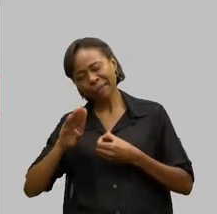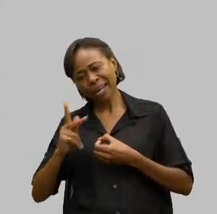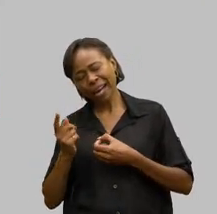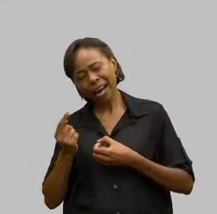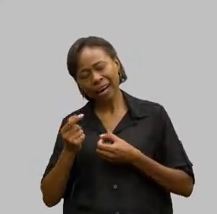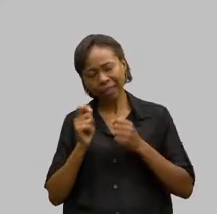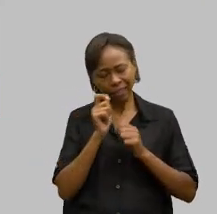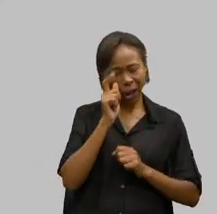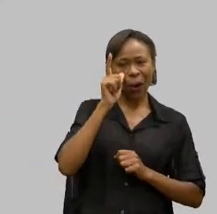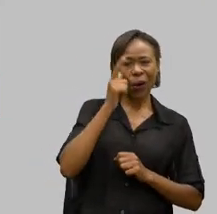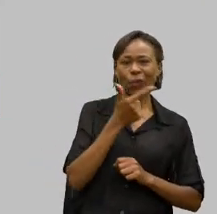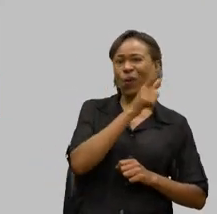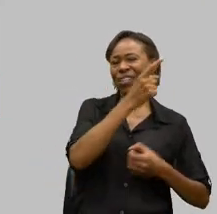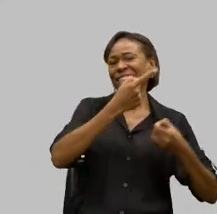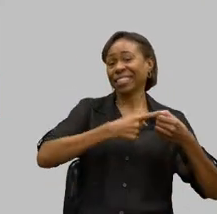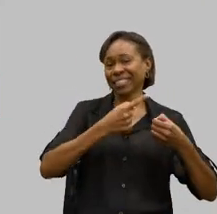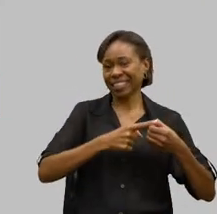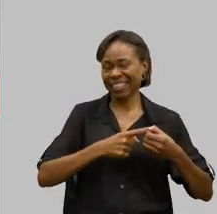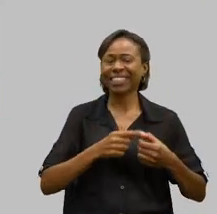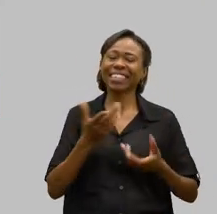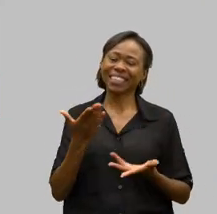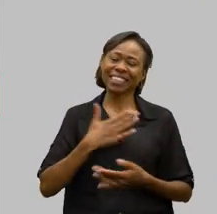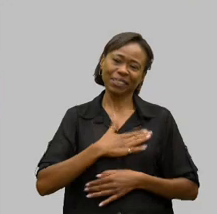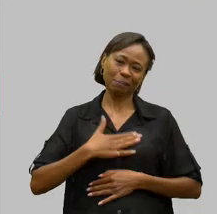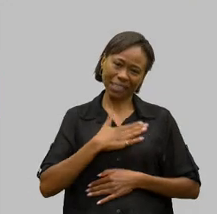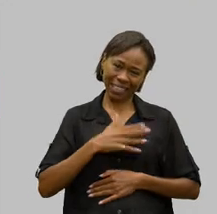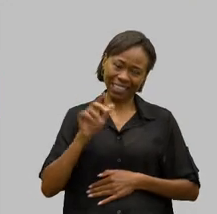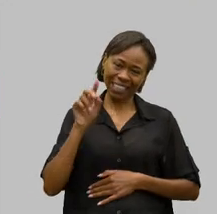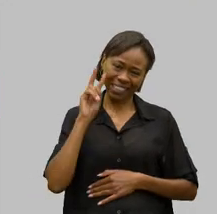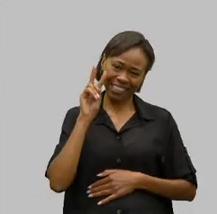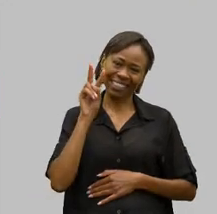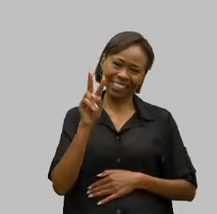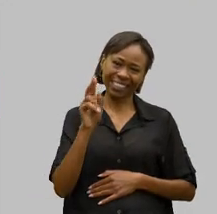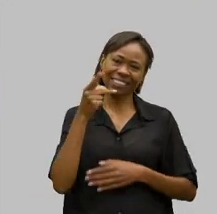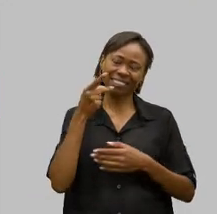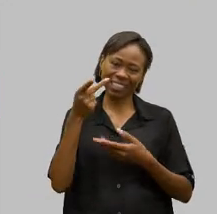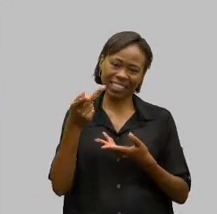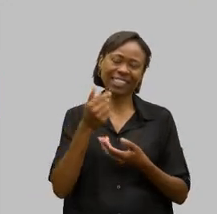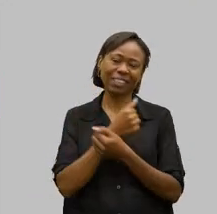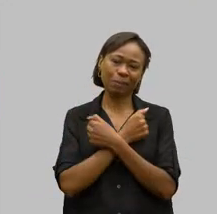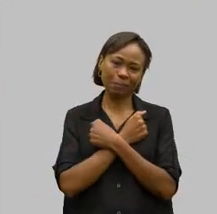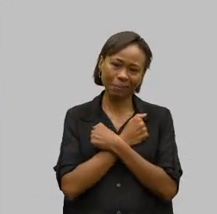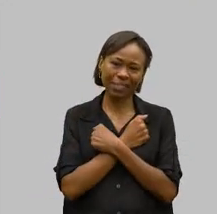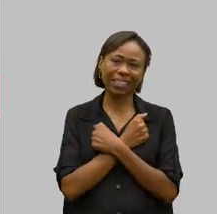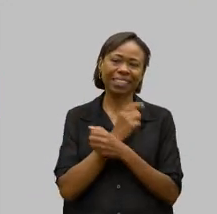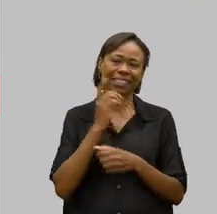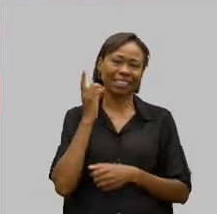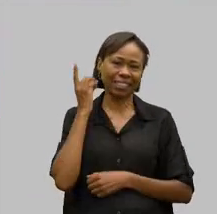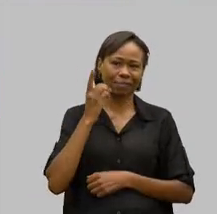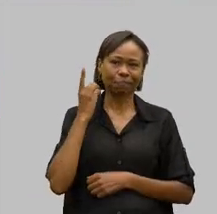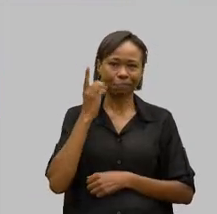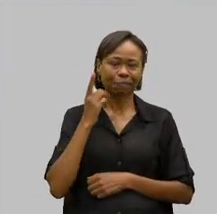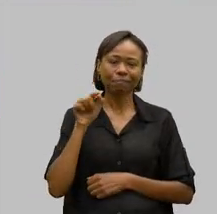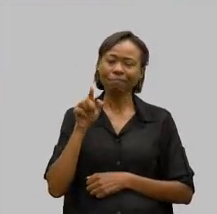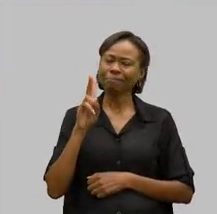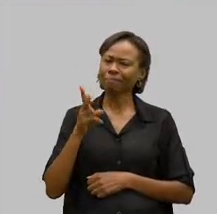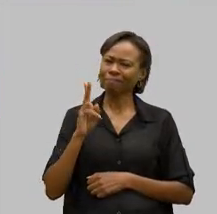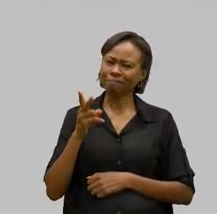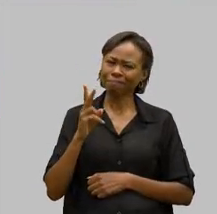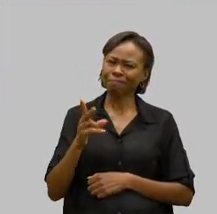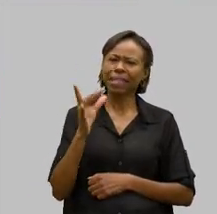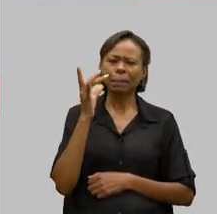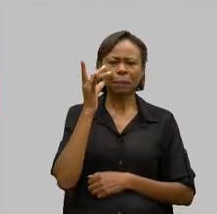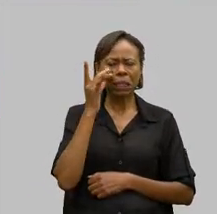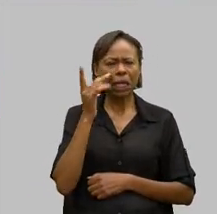Sempre um prazer ouvi-lo. Estava Santana também. Um abraço ao deputado. Você sempre presente, trazendo